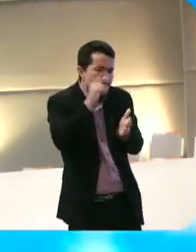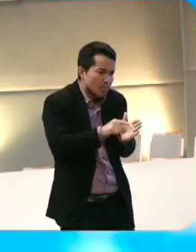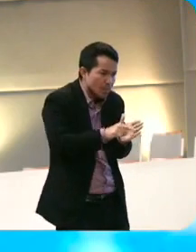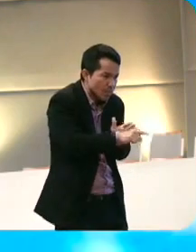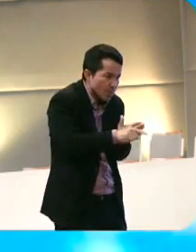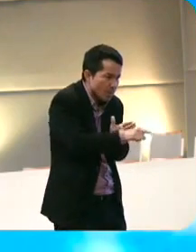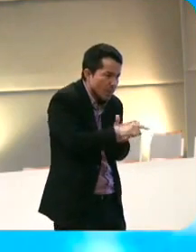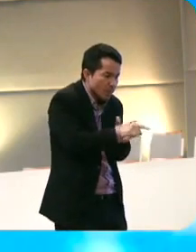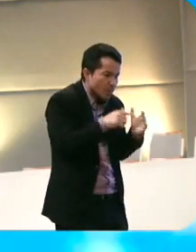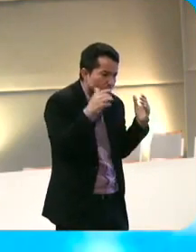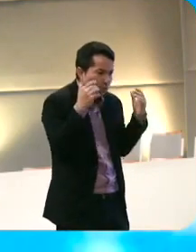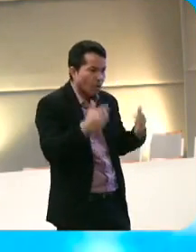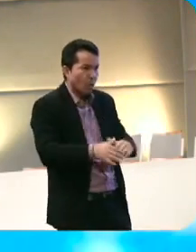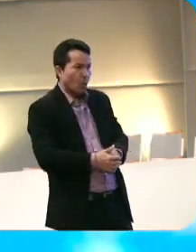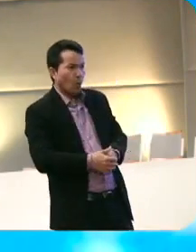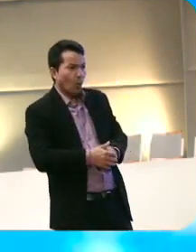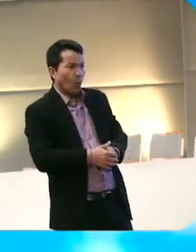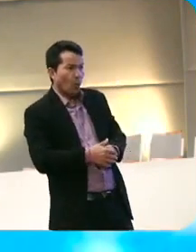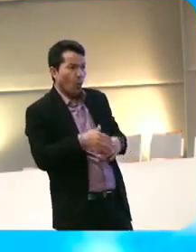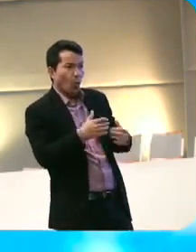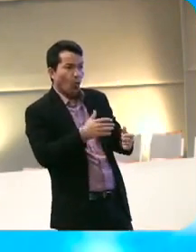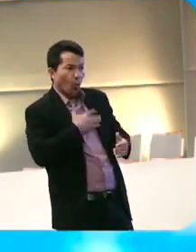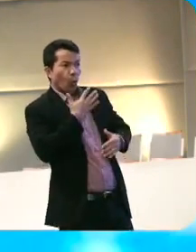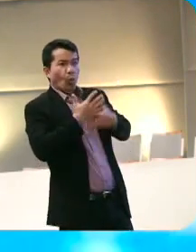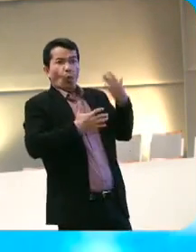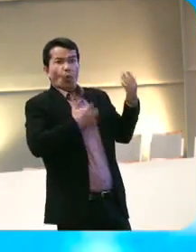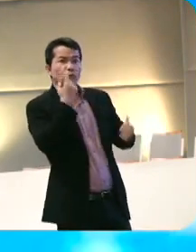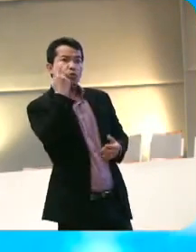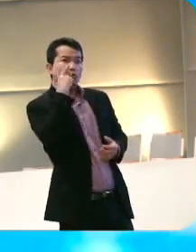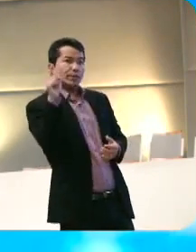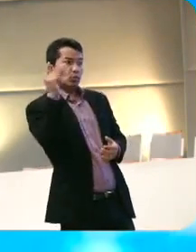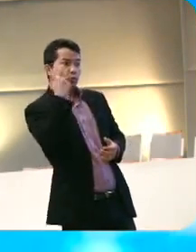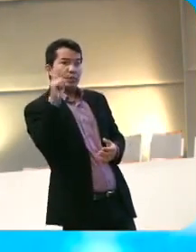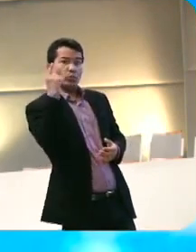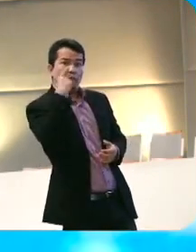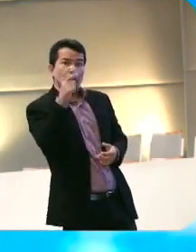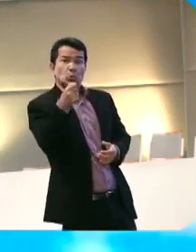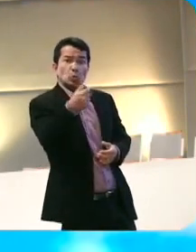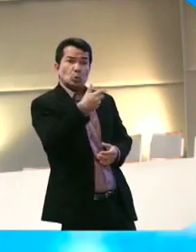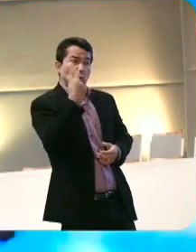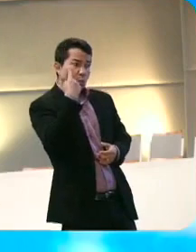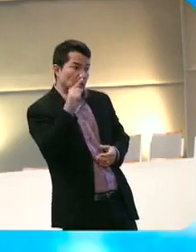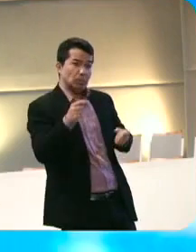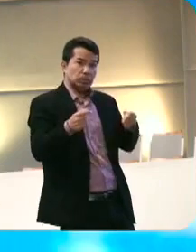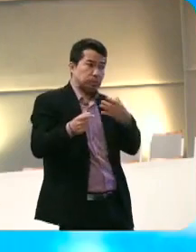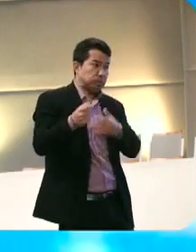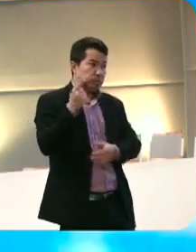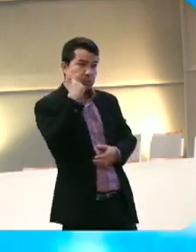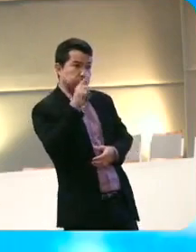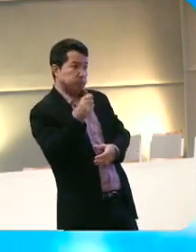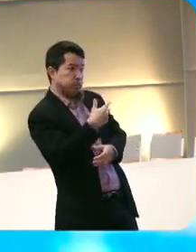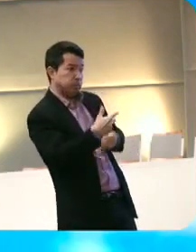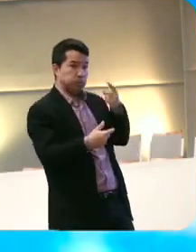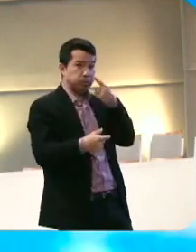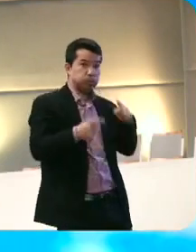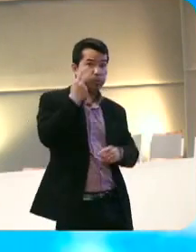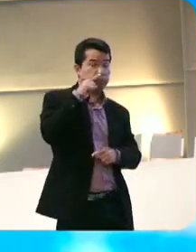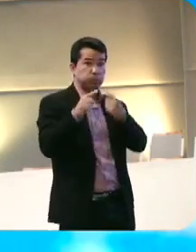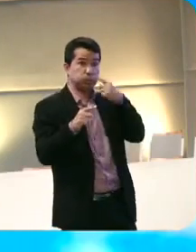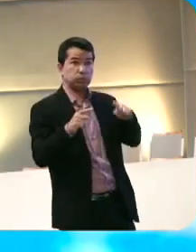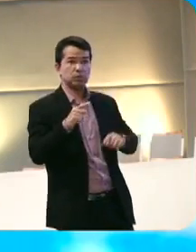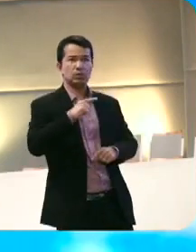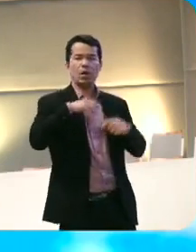Hoje eu só vou falar uma coisa, um aspecto que representa esta nuvem. Mas eu encontrei aqui 5,